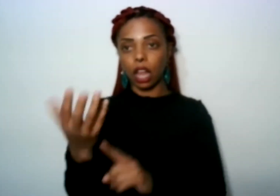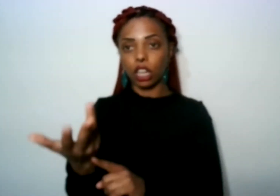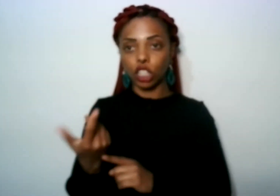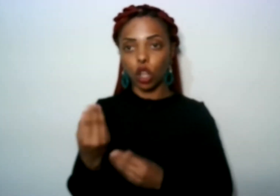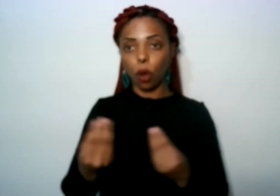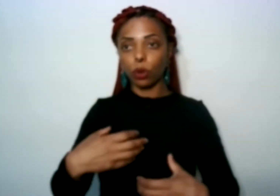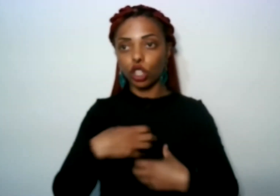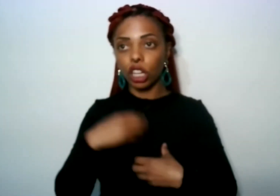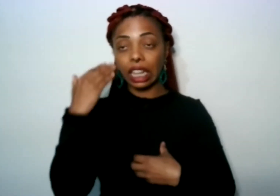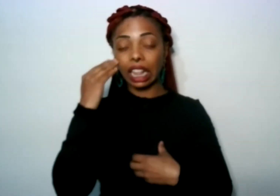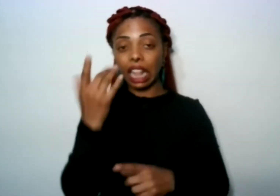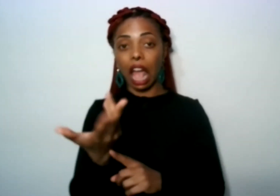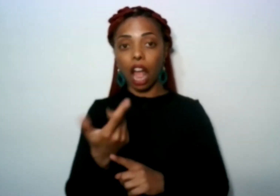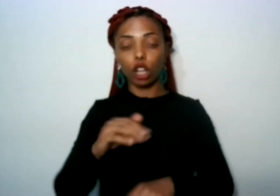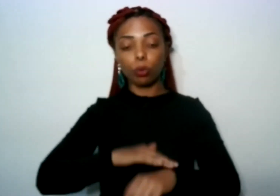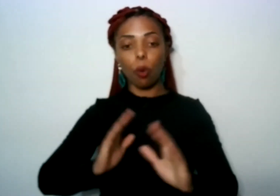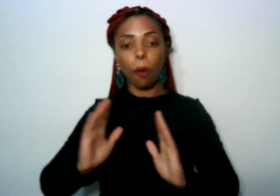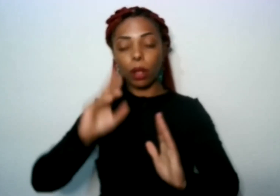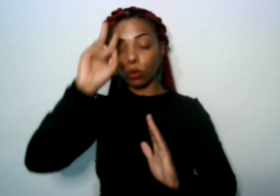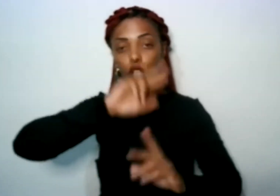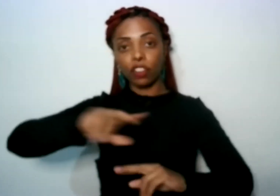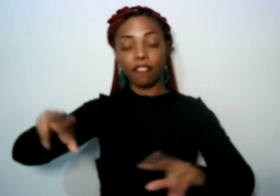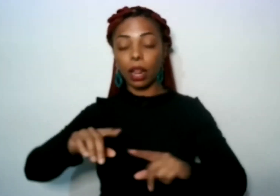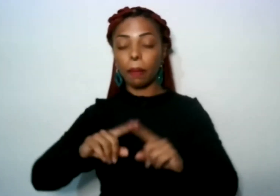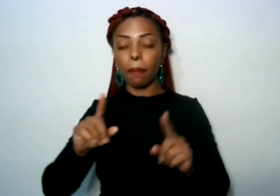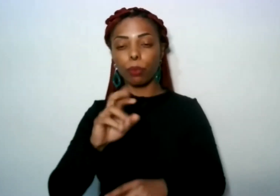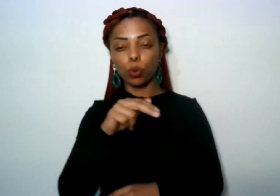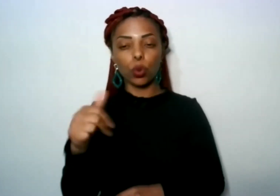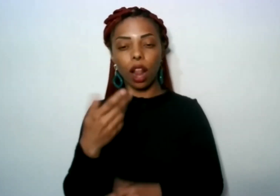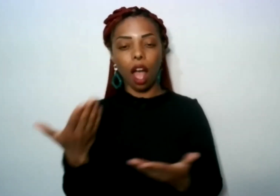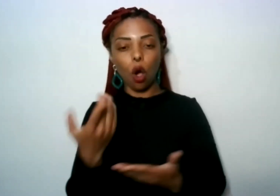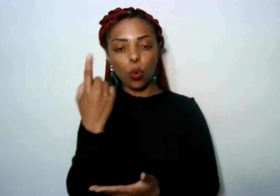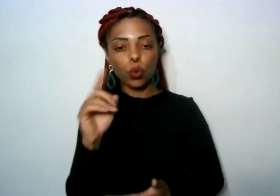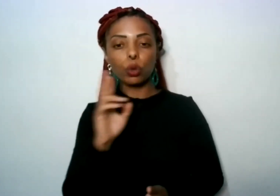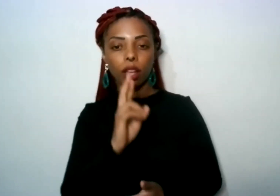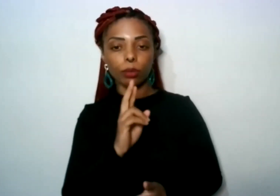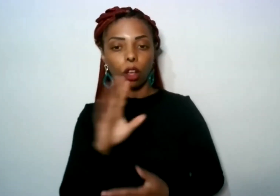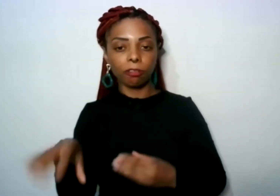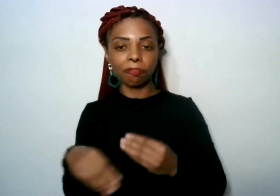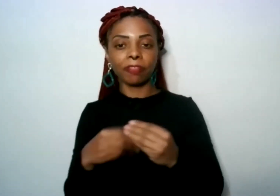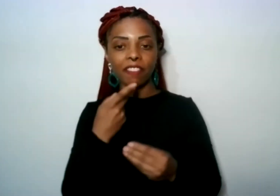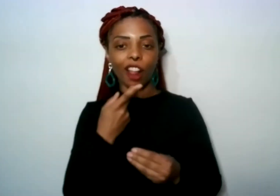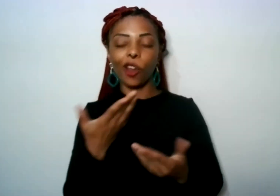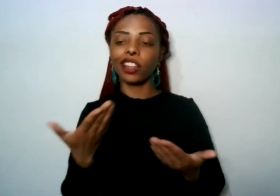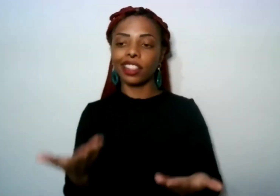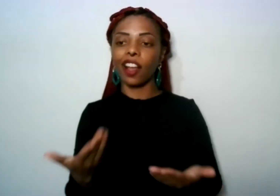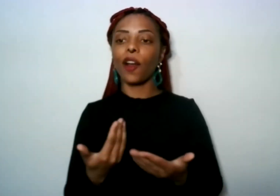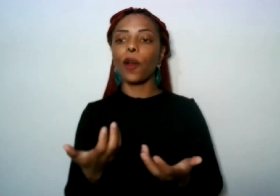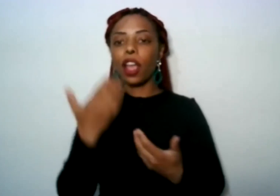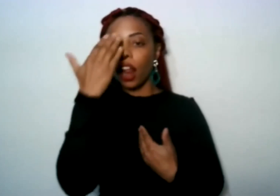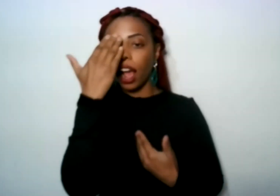históricos acho que a Bruna coloca essa questão agora nessa resposta final e gostaria então de agradecer